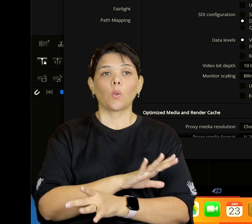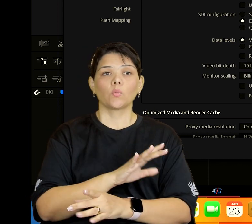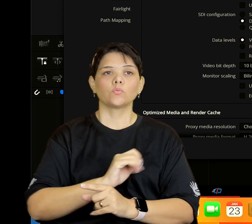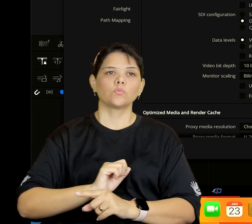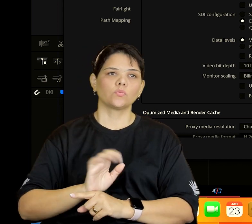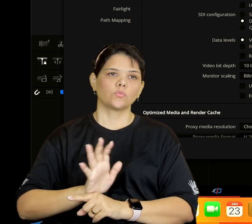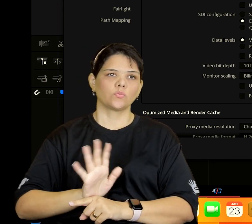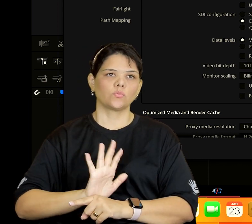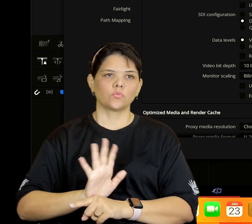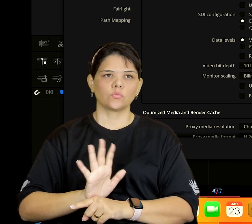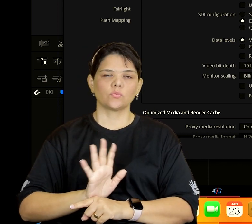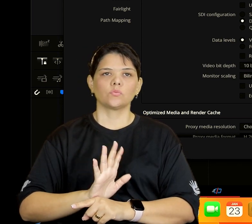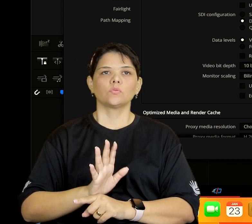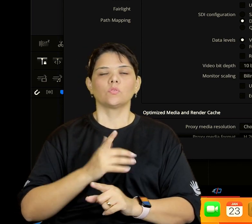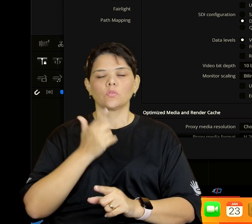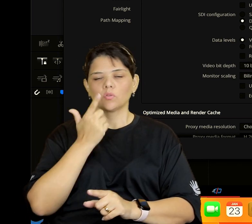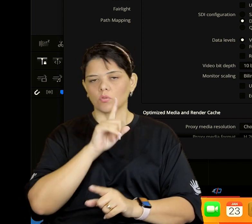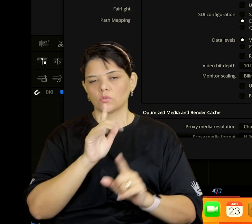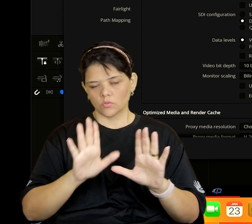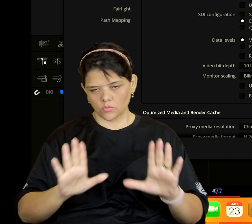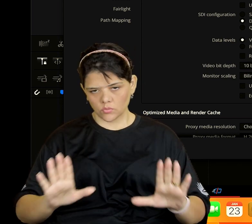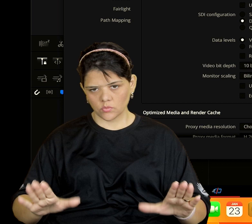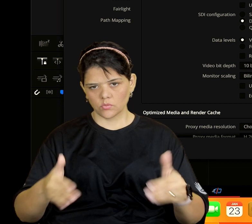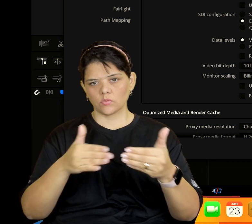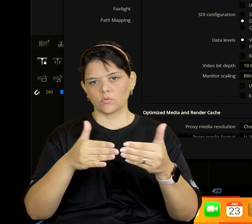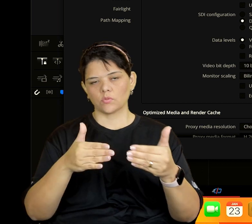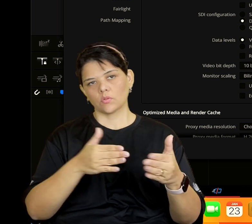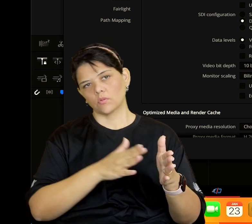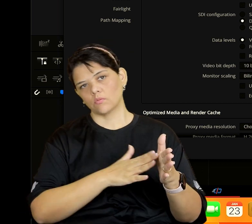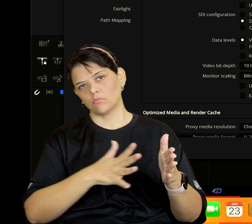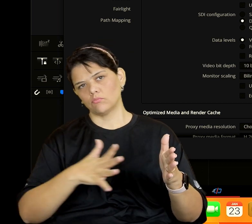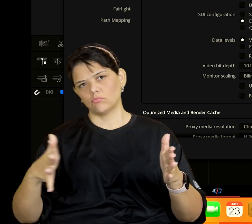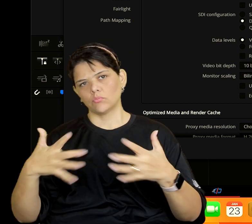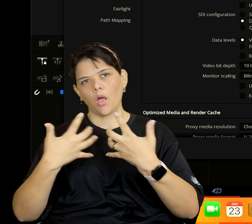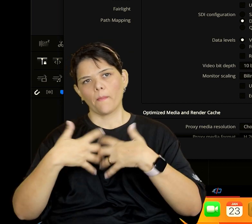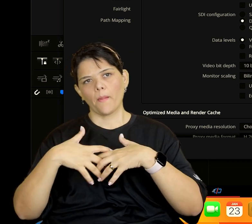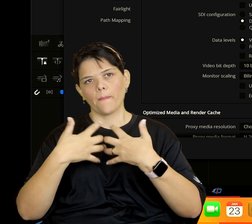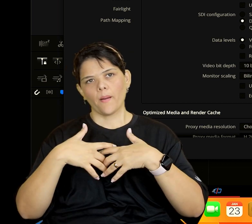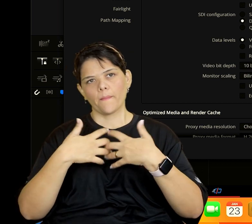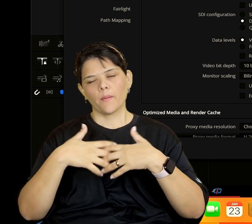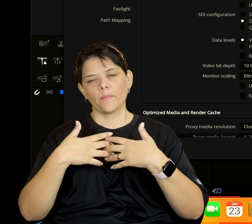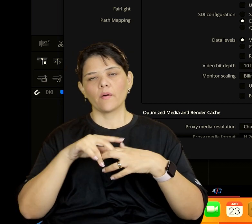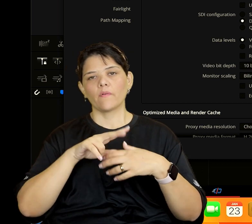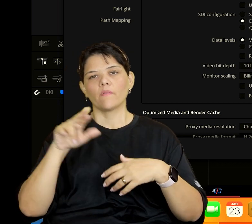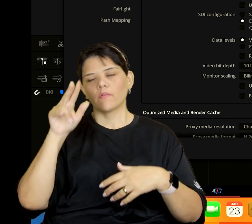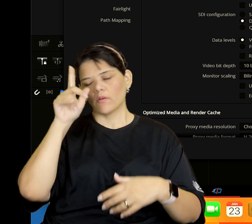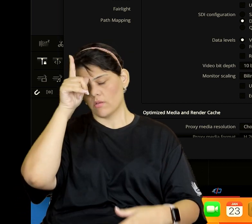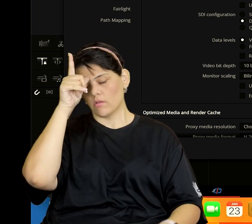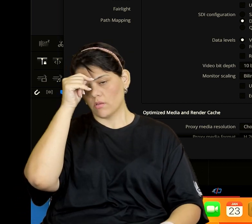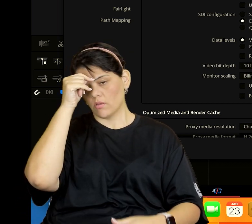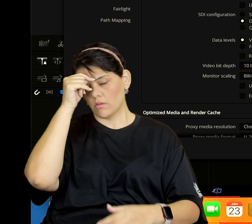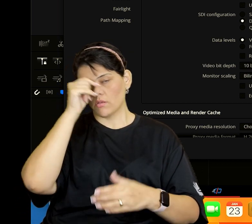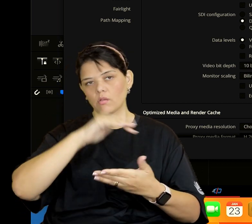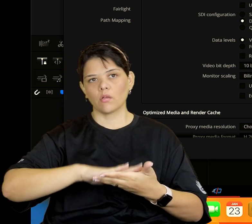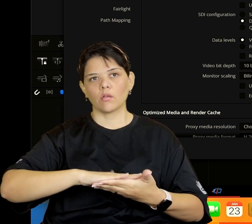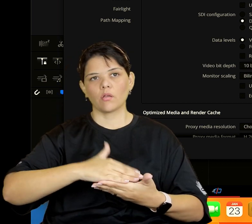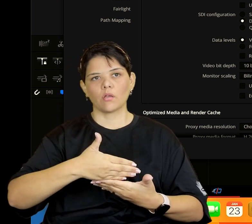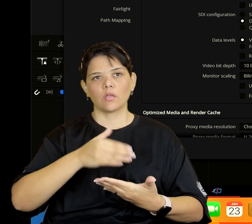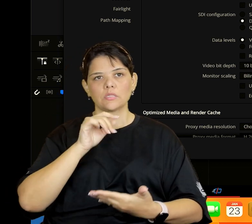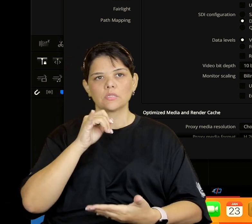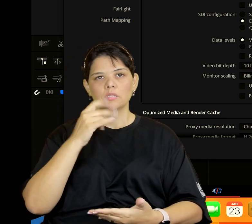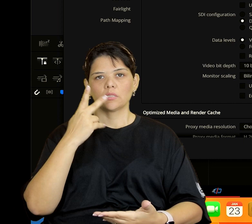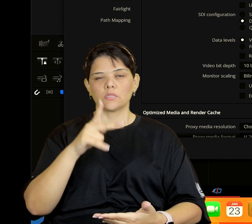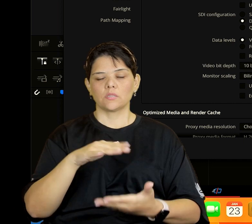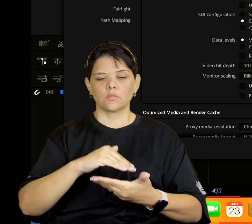focar nosso processamento nisso. Então, a gente vai aliviar muito para o computador. Então, se você tem um computador mais velho, um computador que